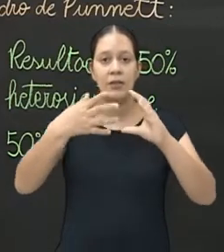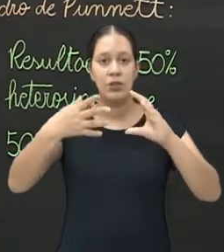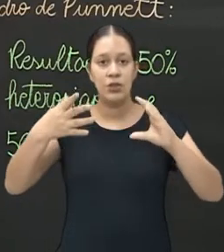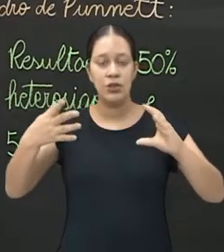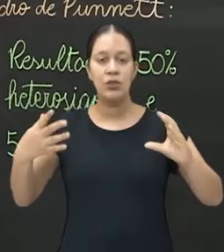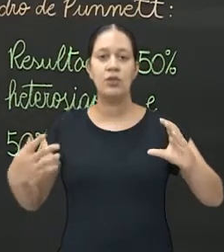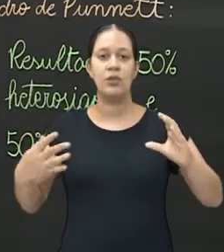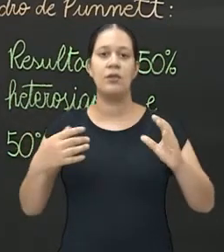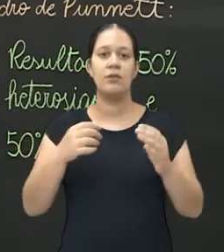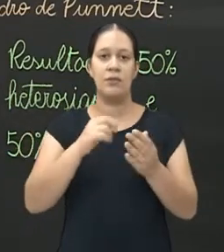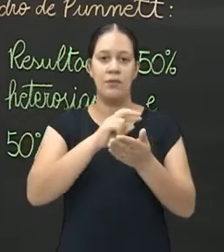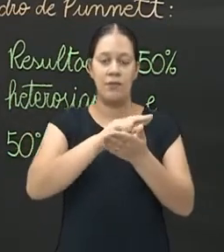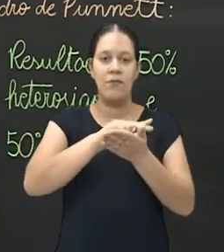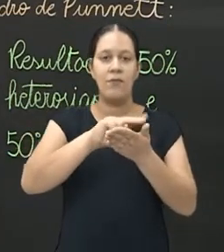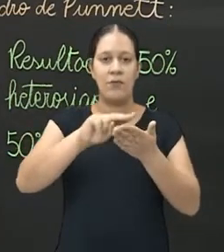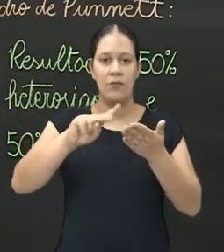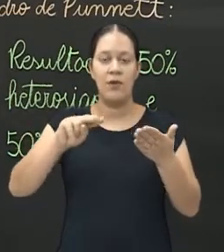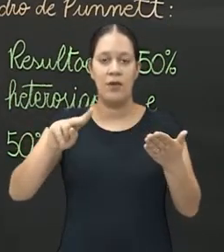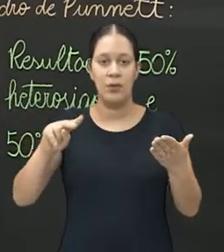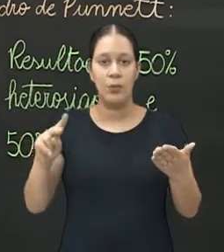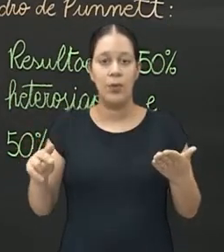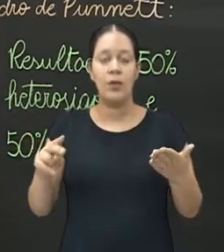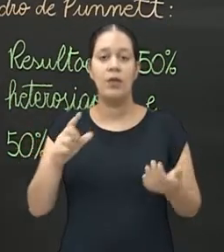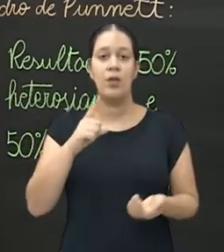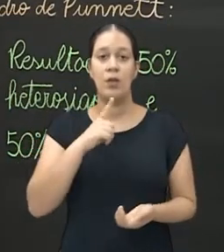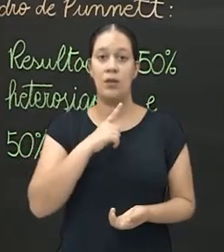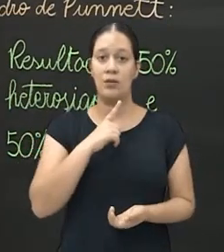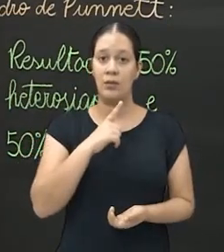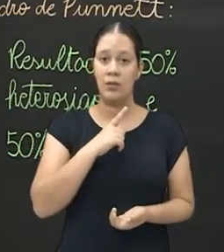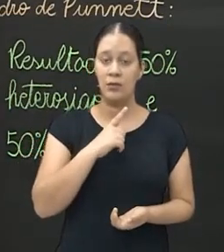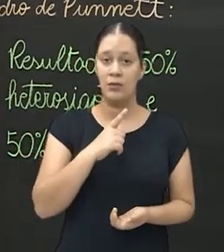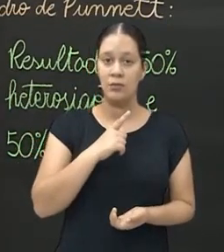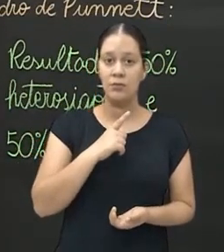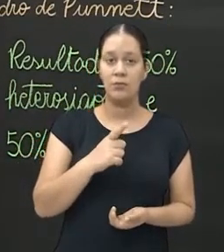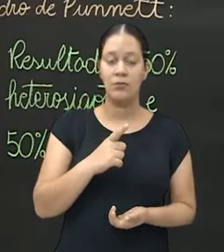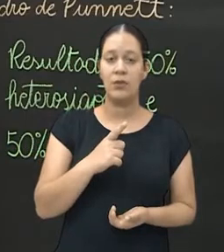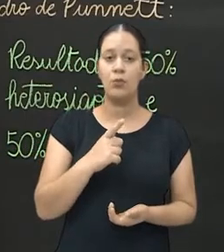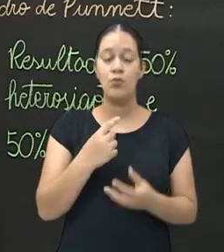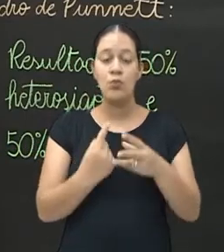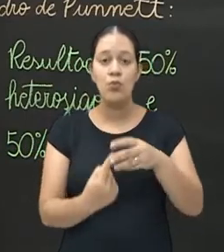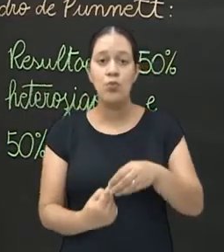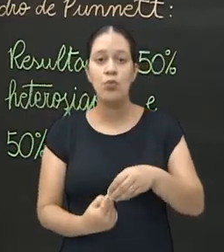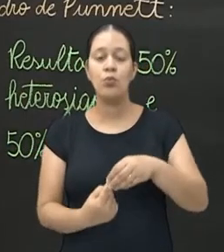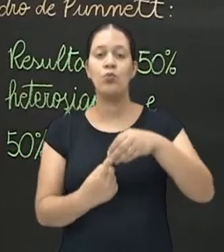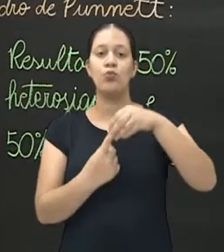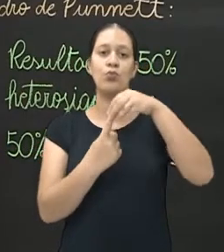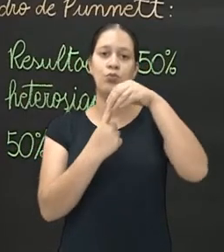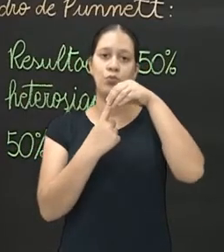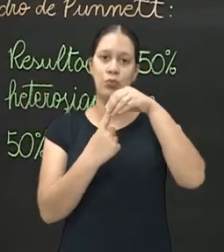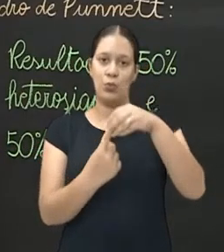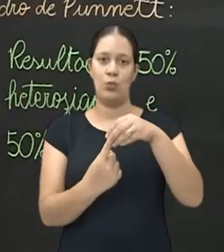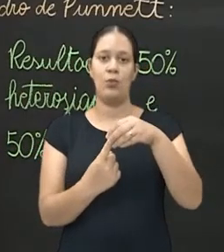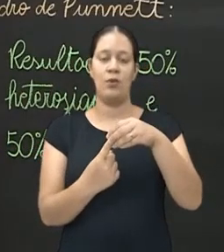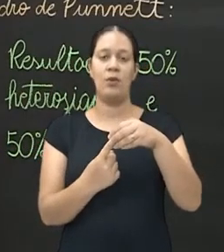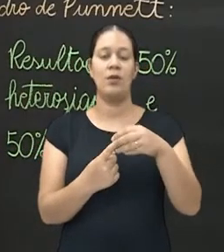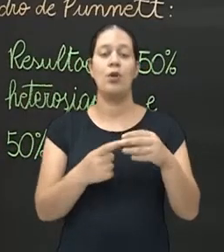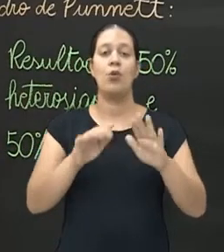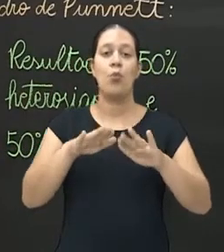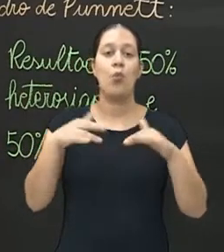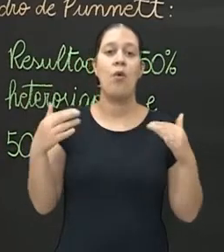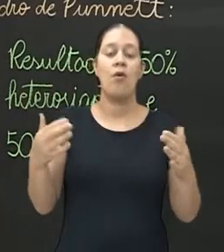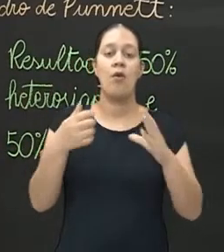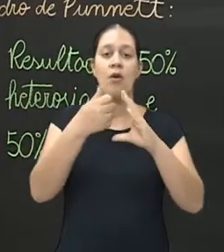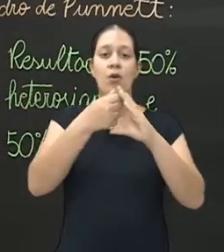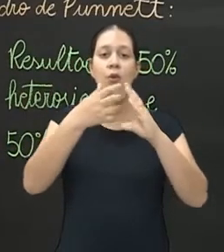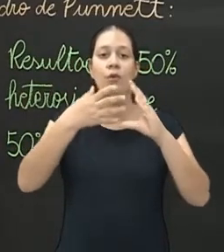O Bzão e o Bzinho. Eu tenho uma condição de heterozigose. E nesse caso, qual característica